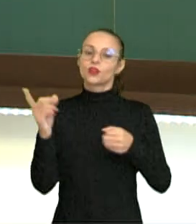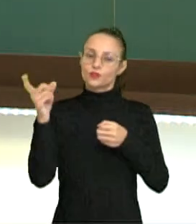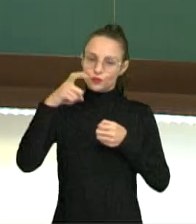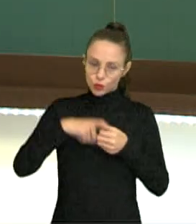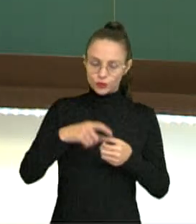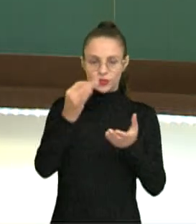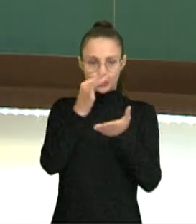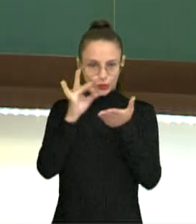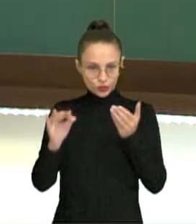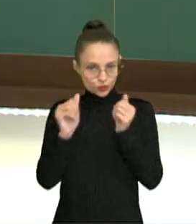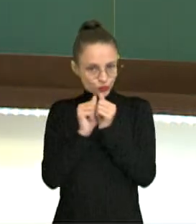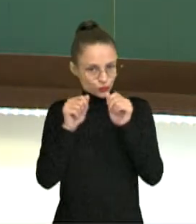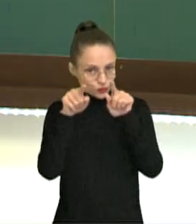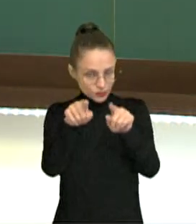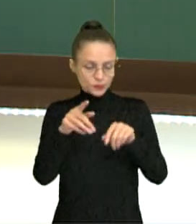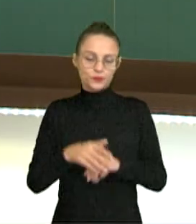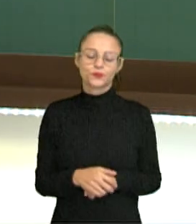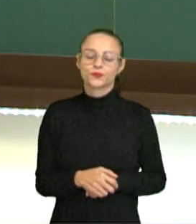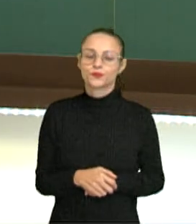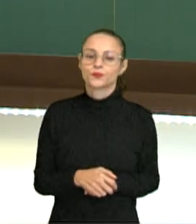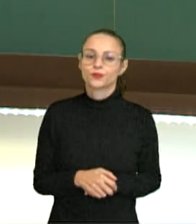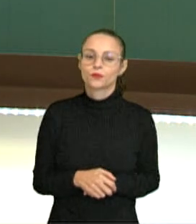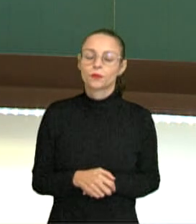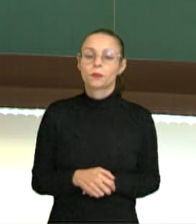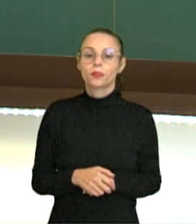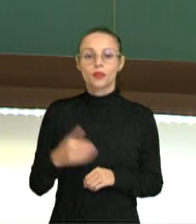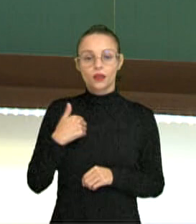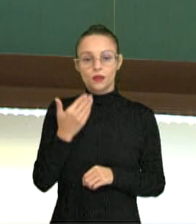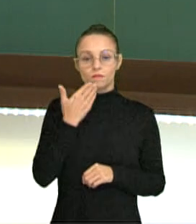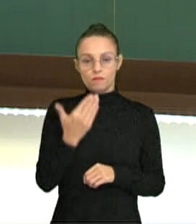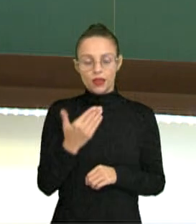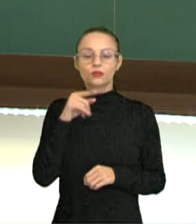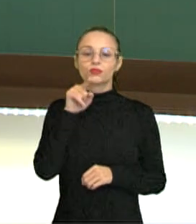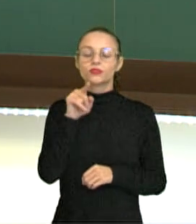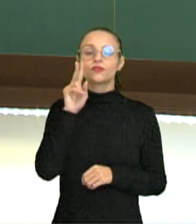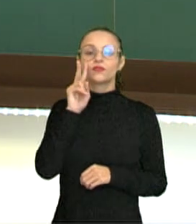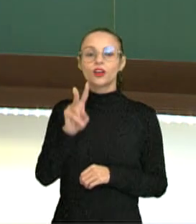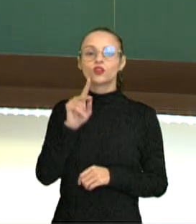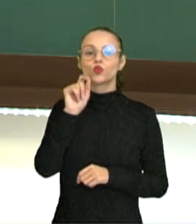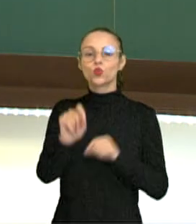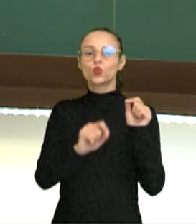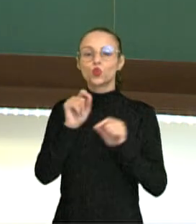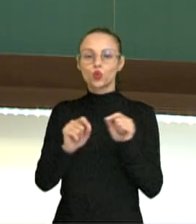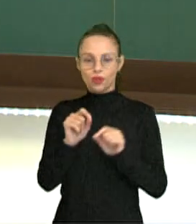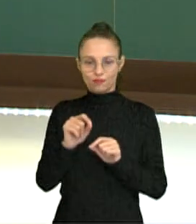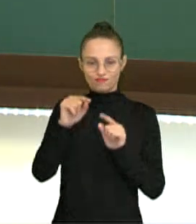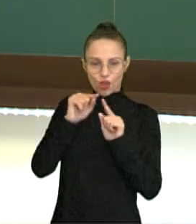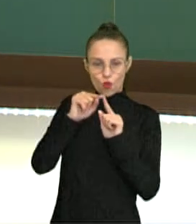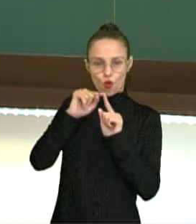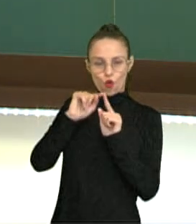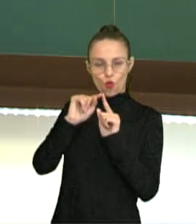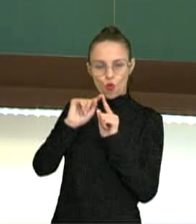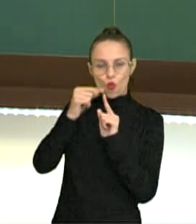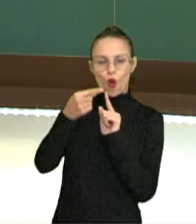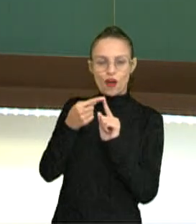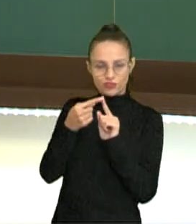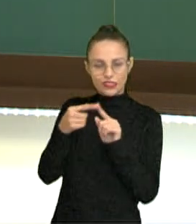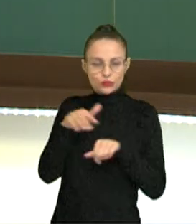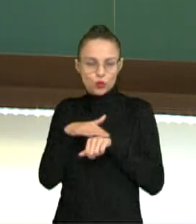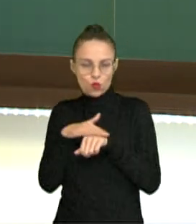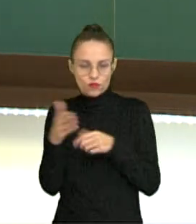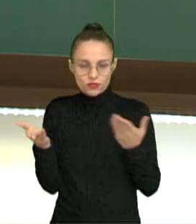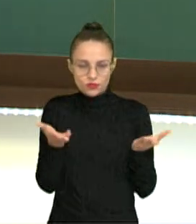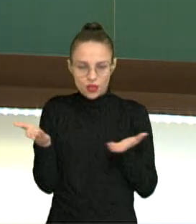Voltei, gabaritar contigo a questão. Eu peço que você olhe essa intervenção no diálogo. Eu vou retornar aqui a